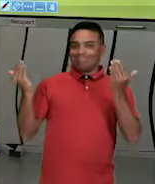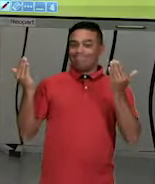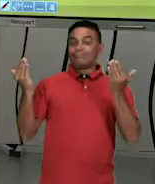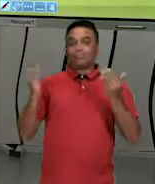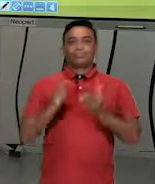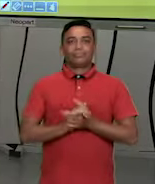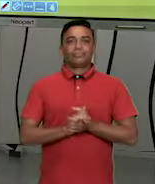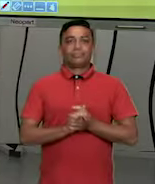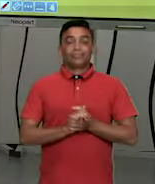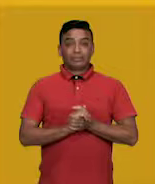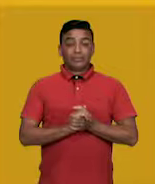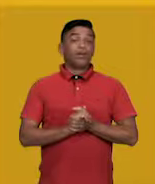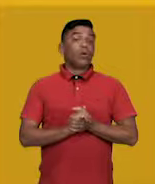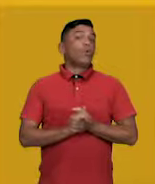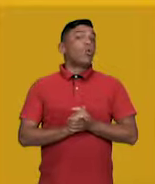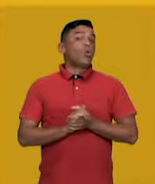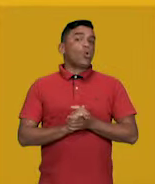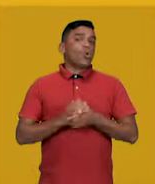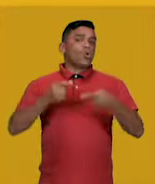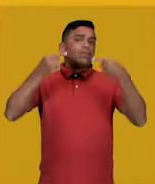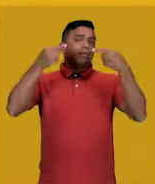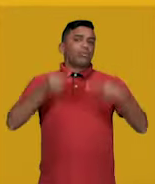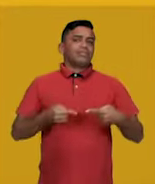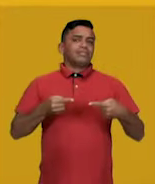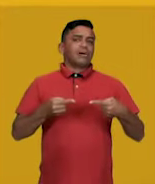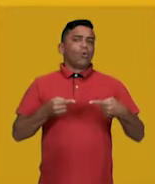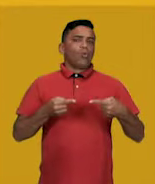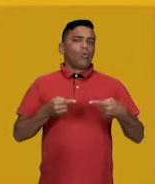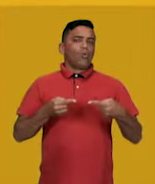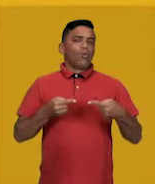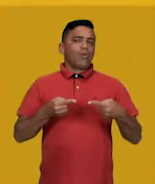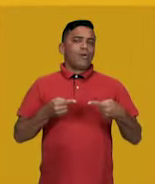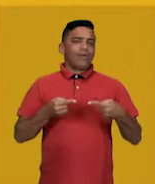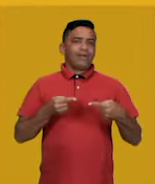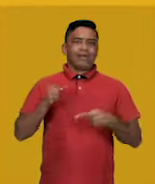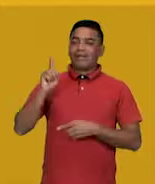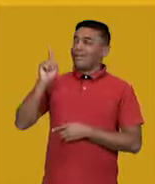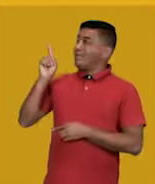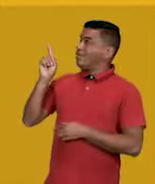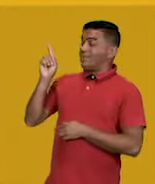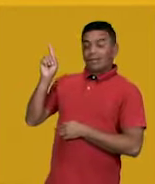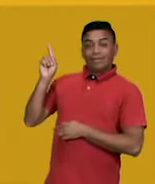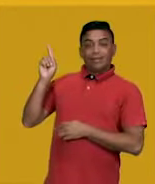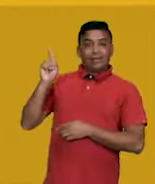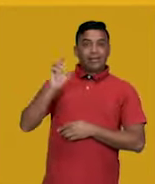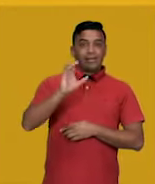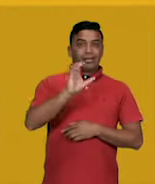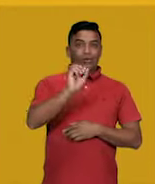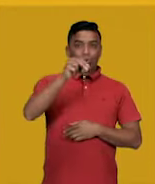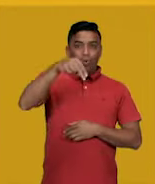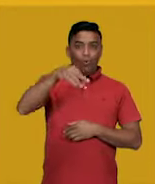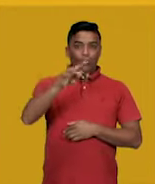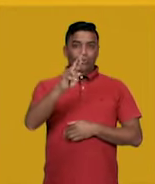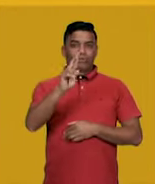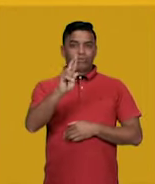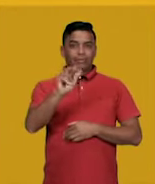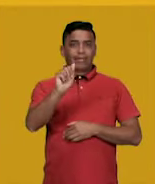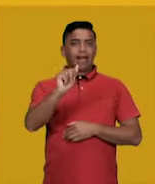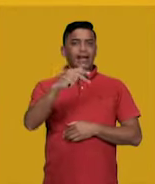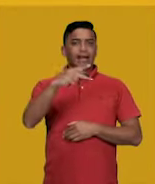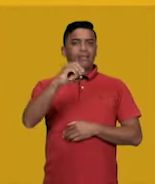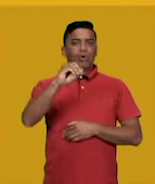Contraposição. Contrapor significa confrontar, pondo lado a lado